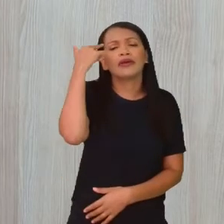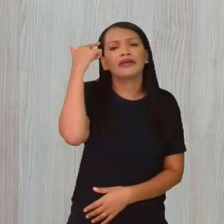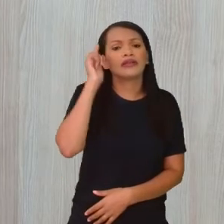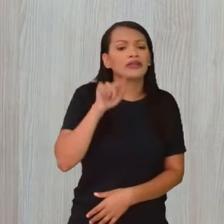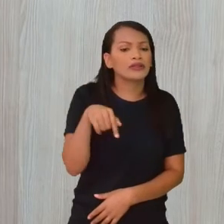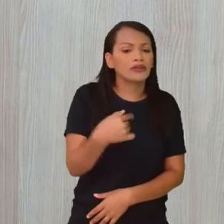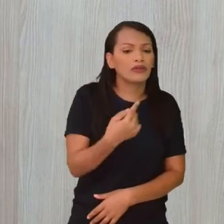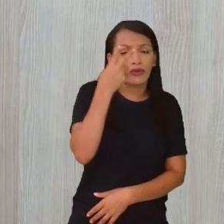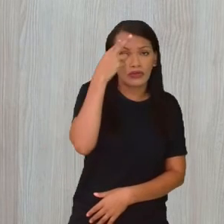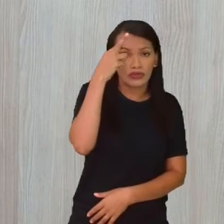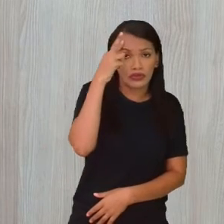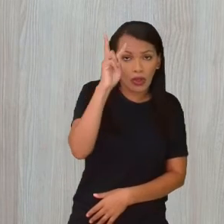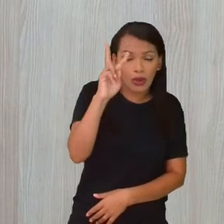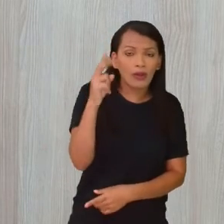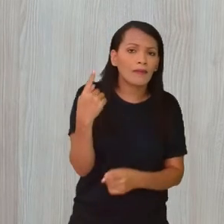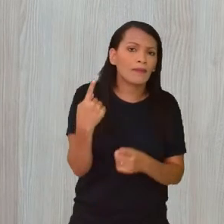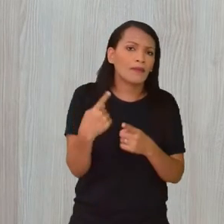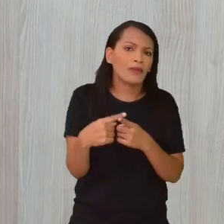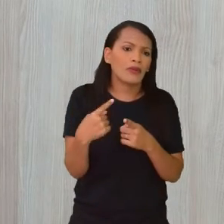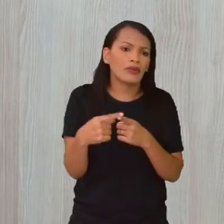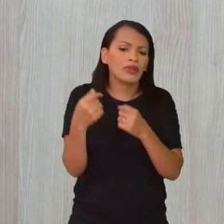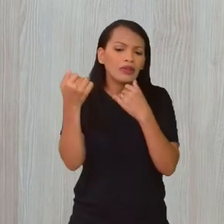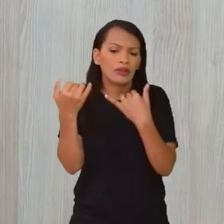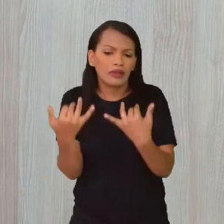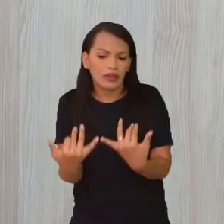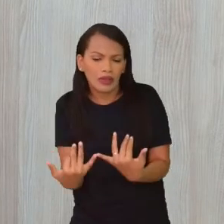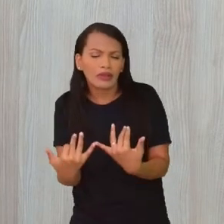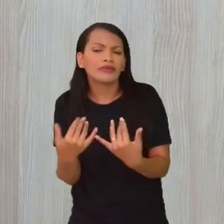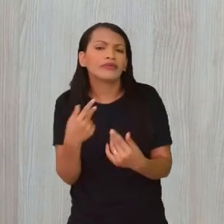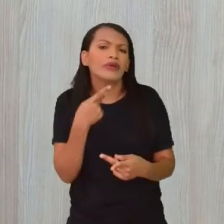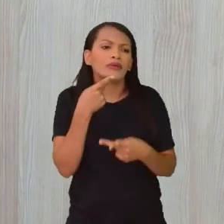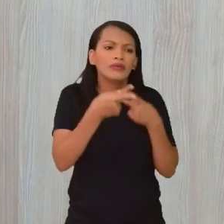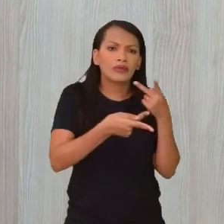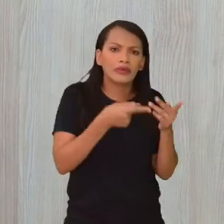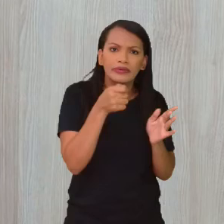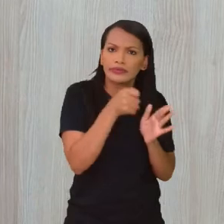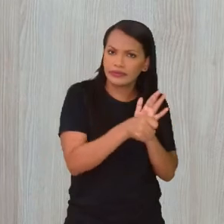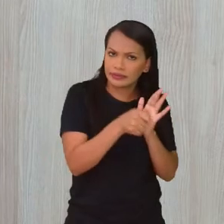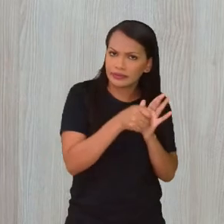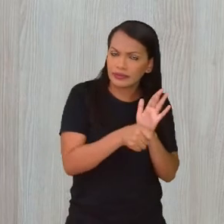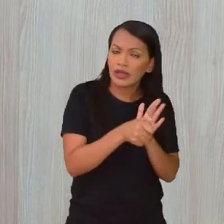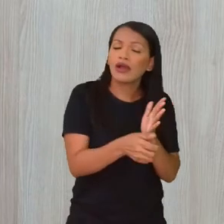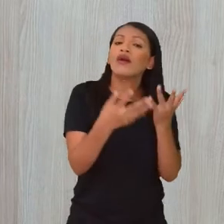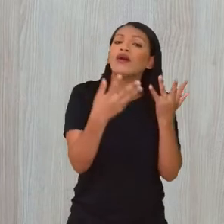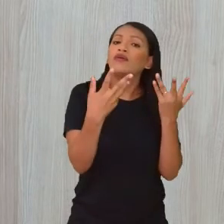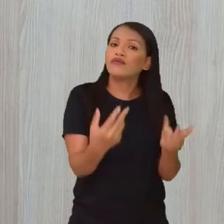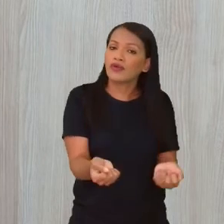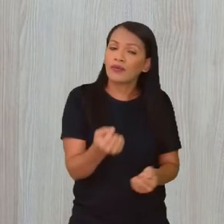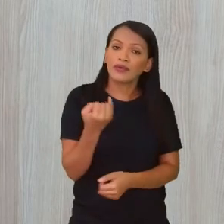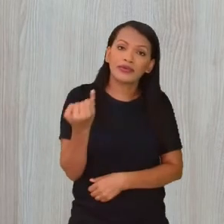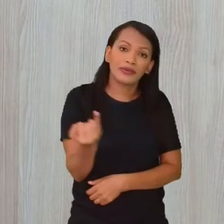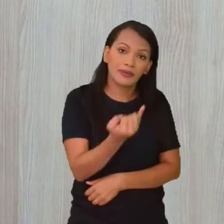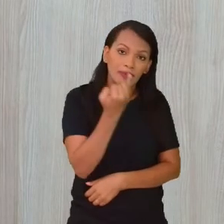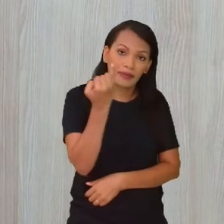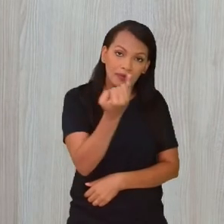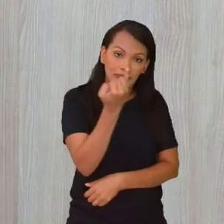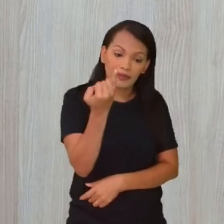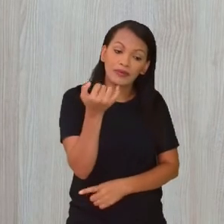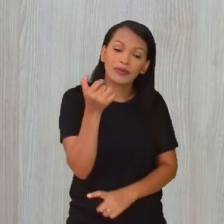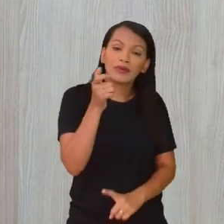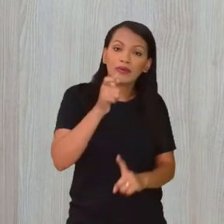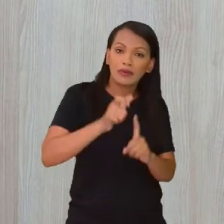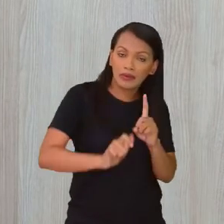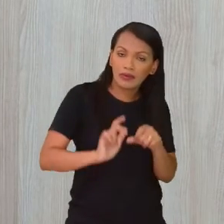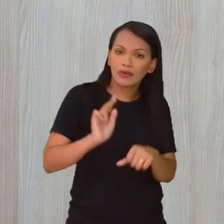nossa historiografia, né? Por quem é contada, por quem é falada e escrita, Exatamente. né? Vamos dar aí a importância do